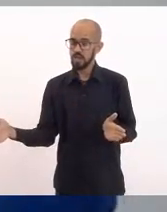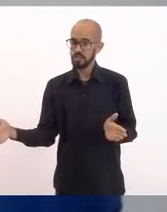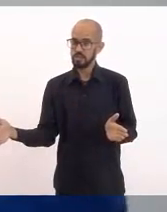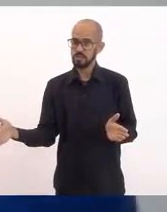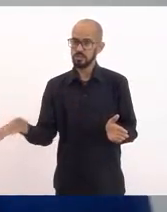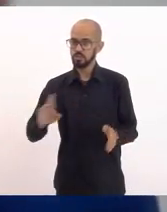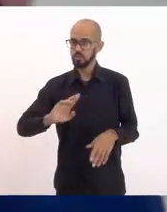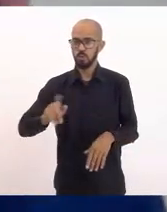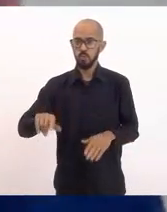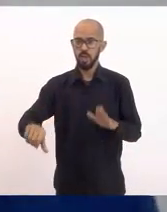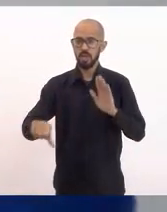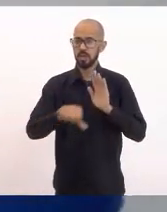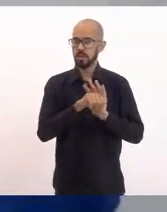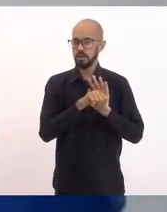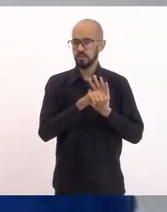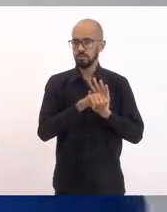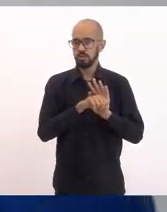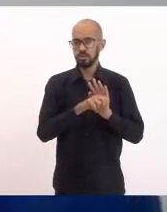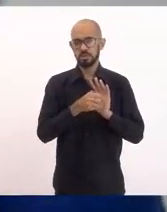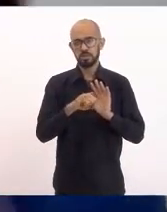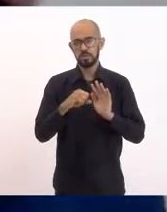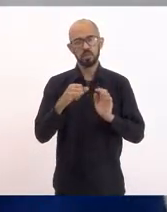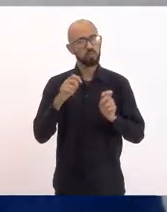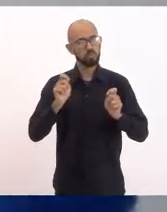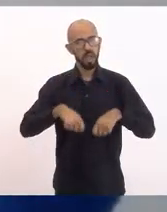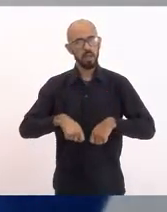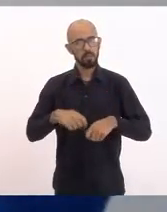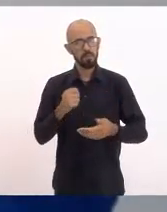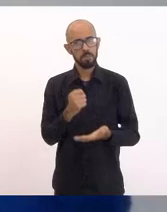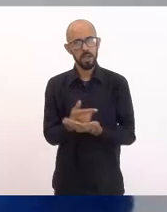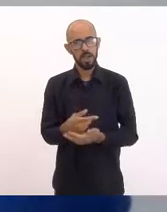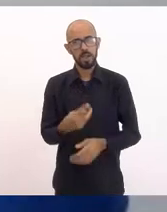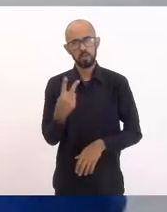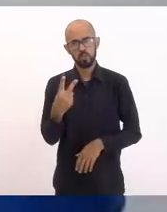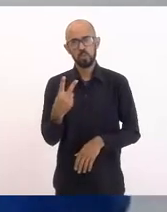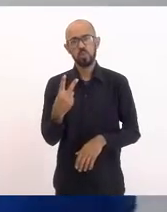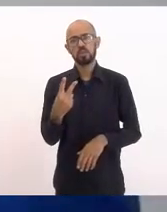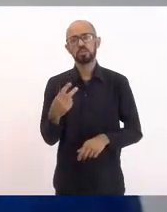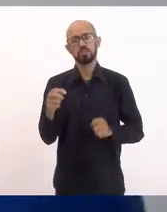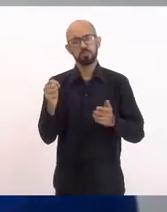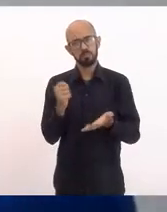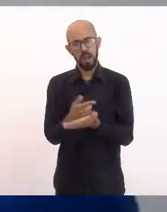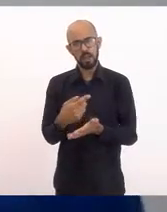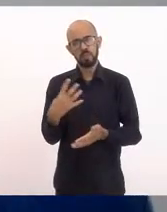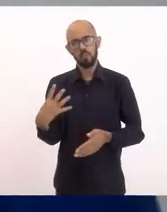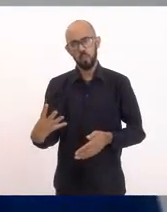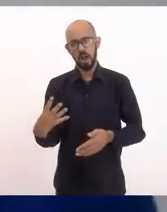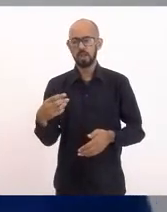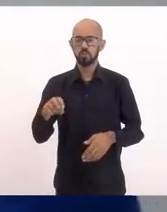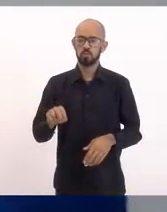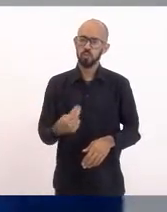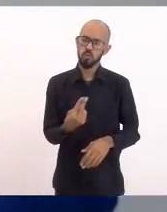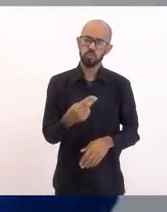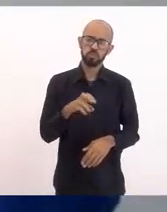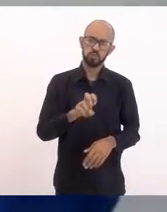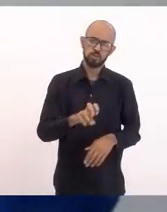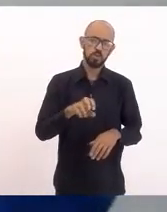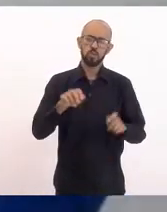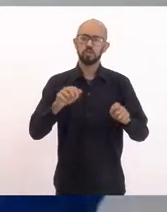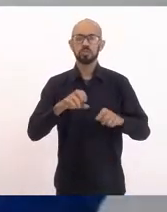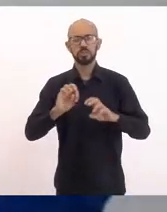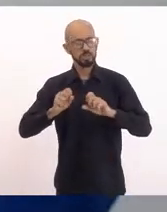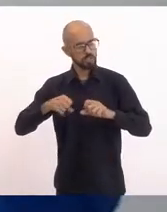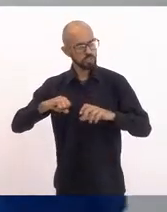gente. Se não pode pagar em 2, vão pagar em 3, vão pagar em 4, que paguem uma vez. tudo conversado, não sai caro para